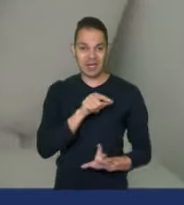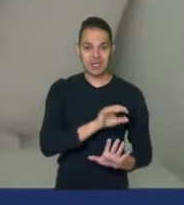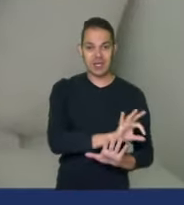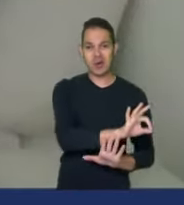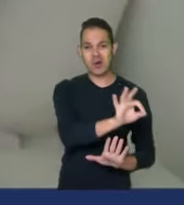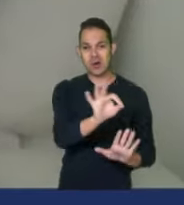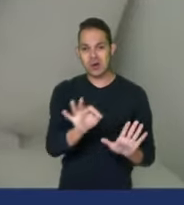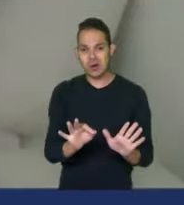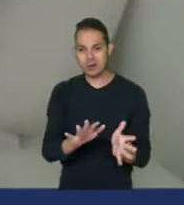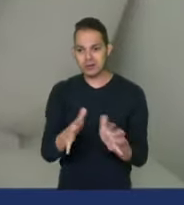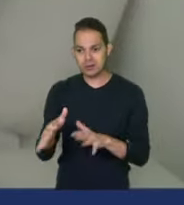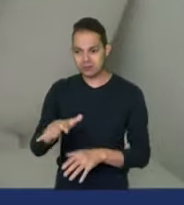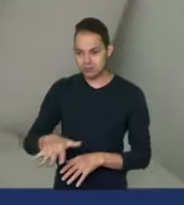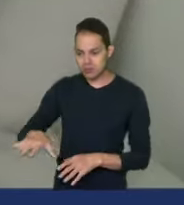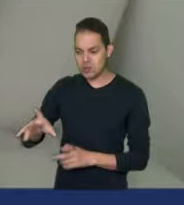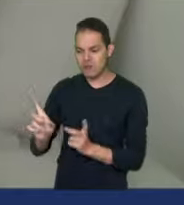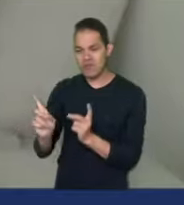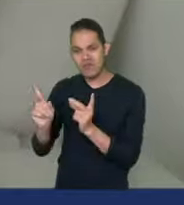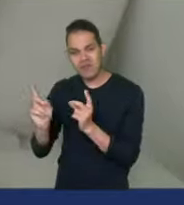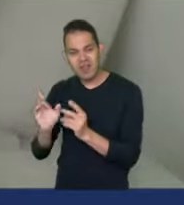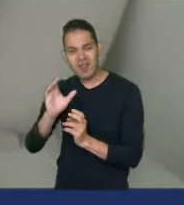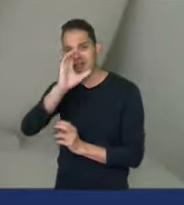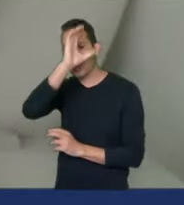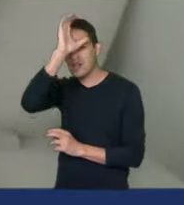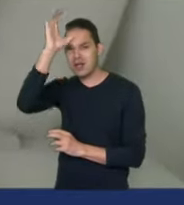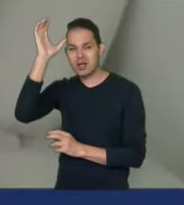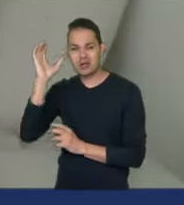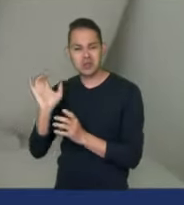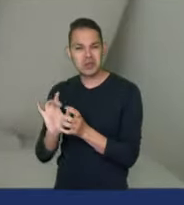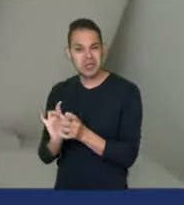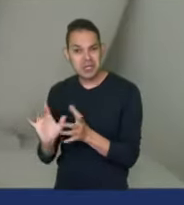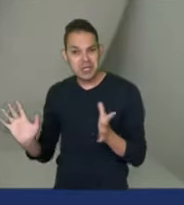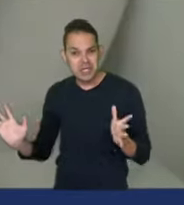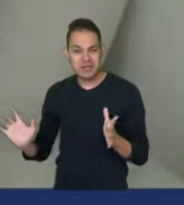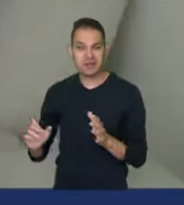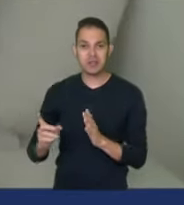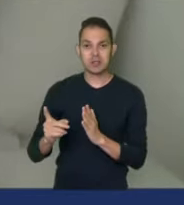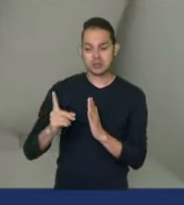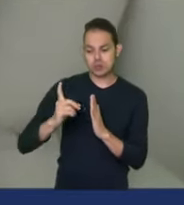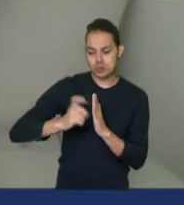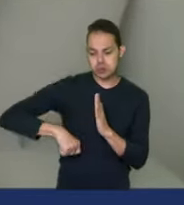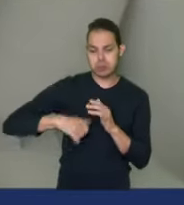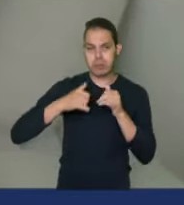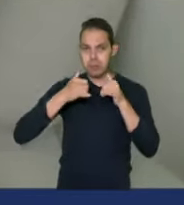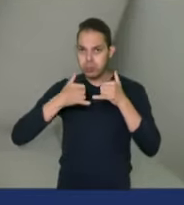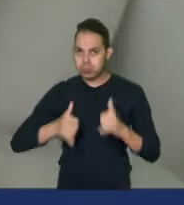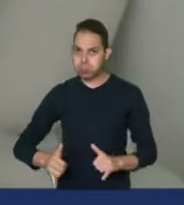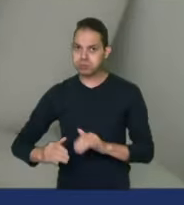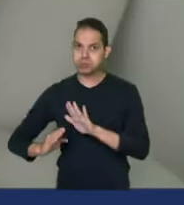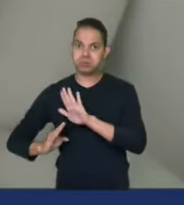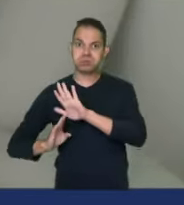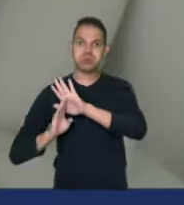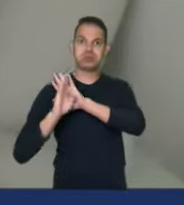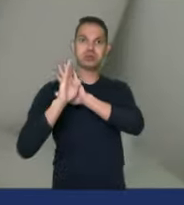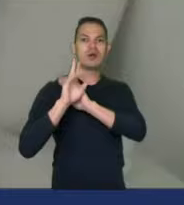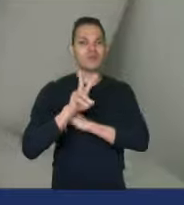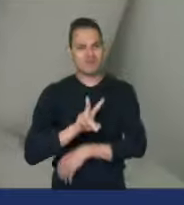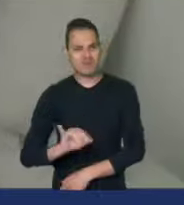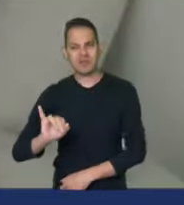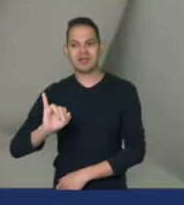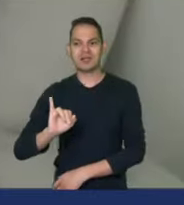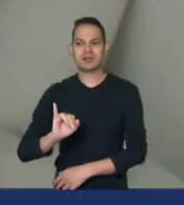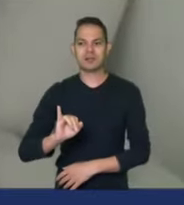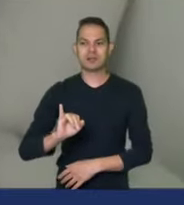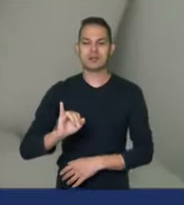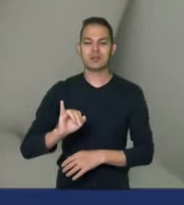regime de mercado, de consumidor livre, vão subir as tarifas de energia elétrica. Ou seja, está